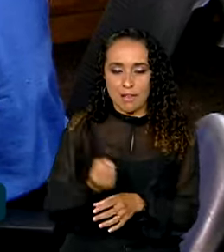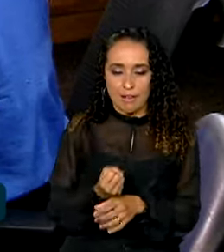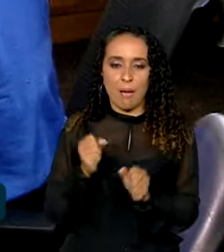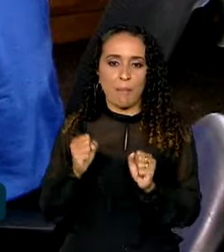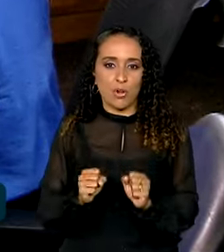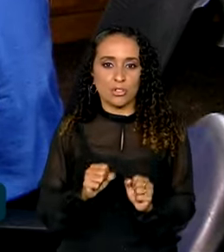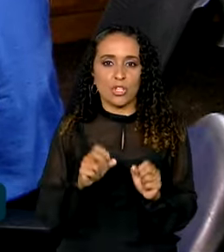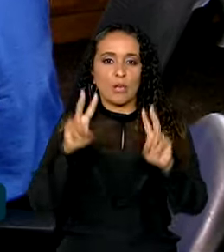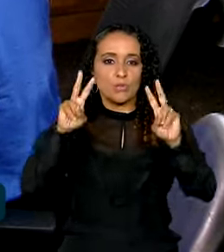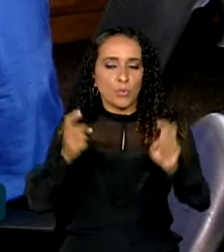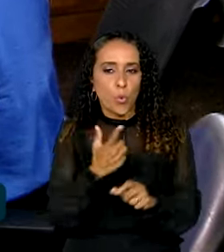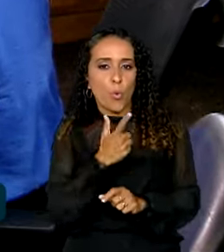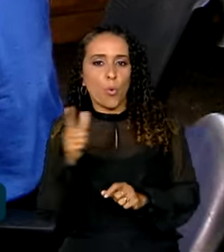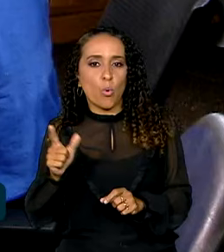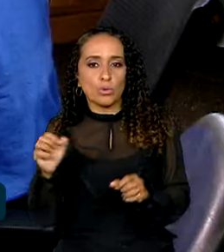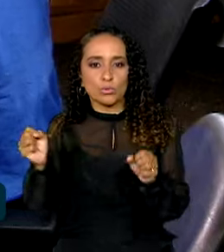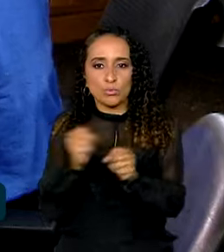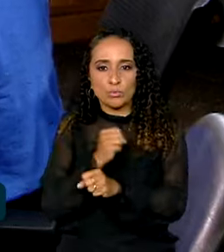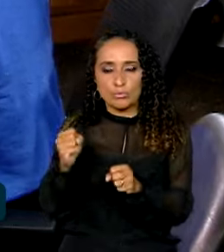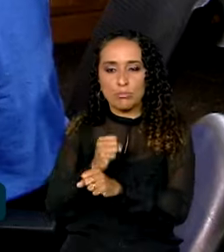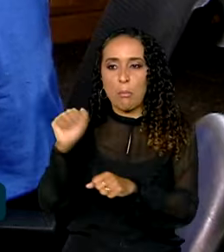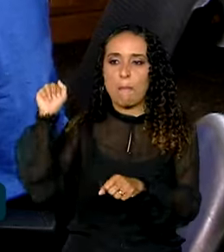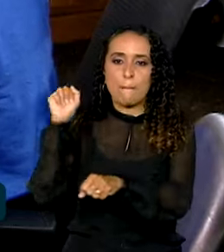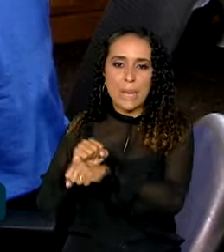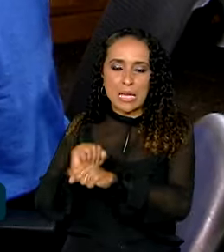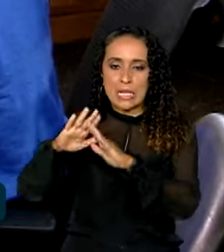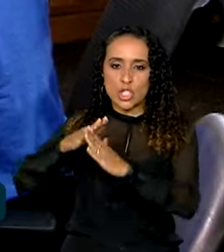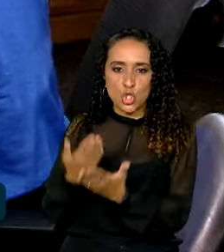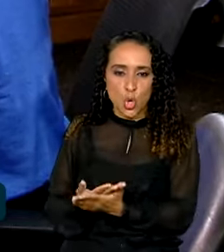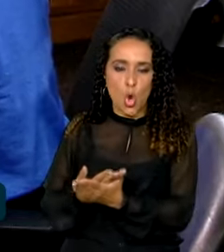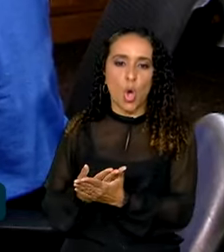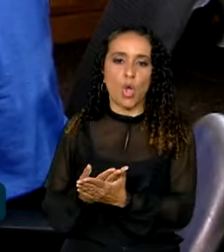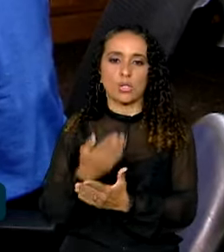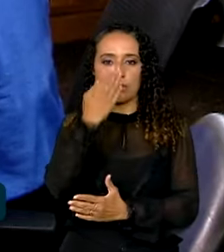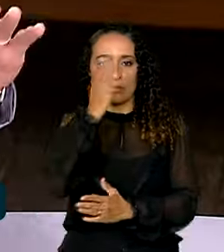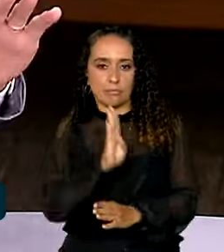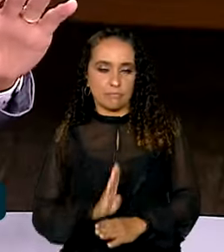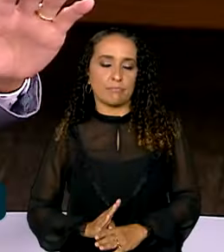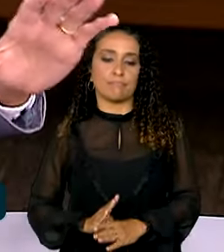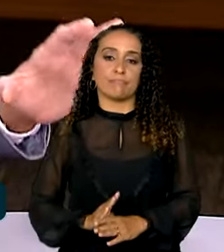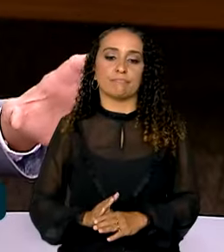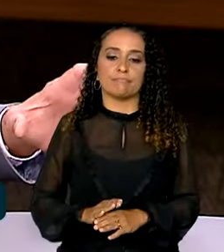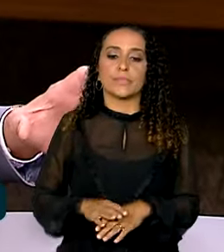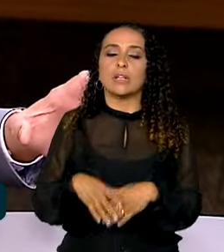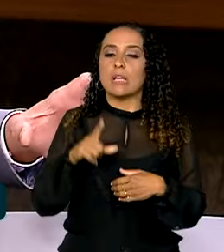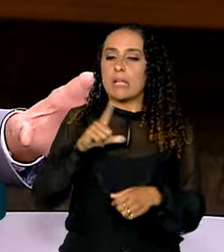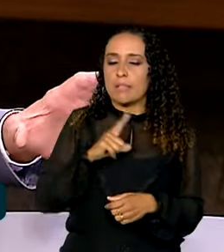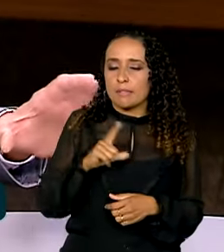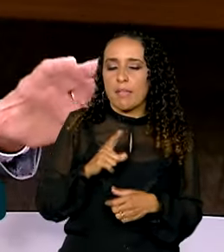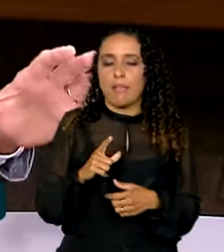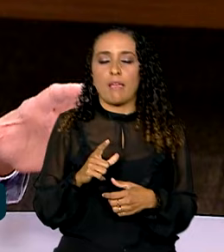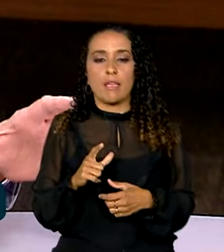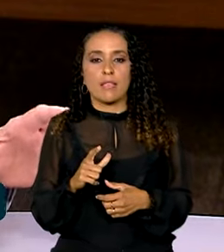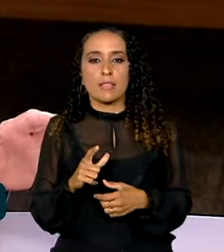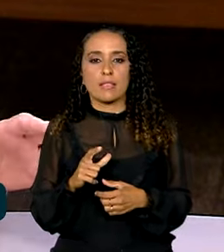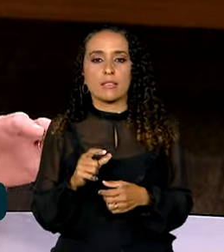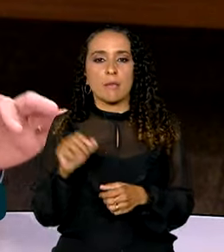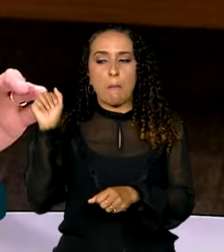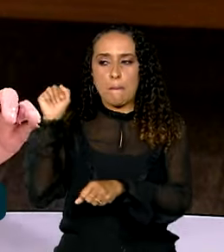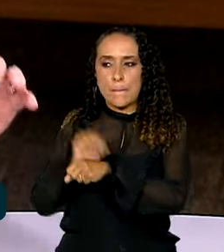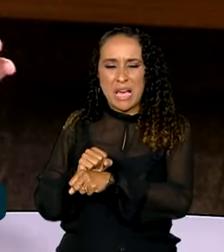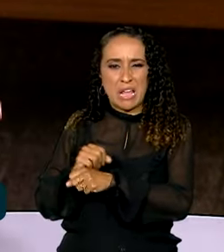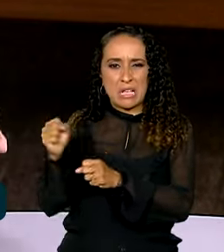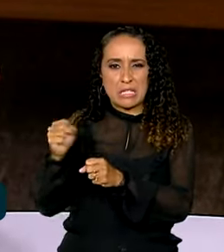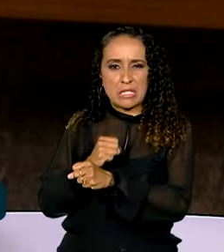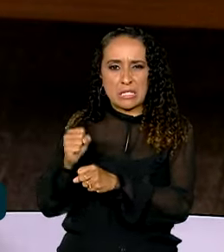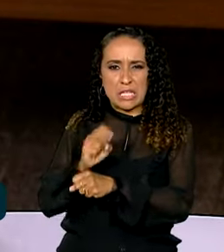do programa foi sobre as obras inacabadas de escolas públicas no país. Nós temos um passivo de